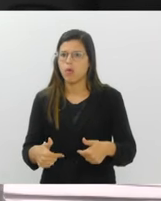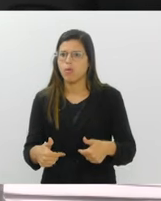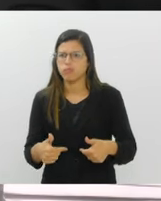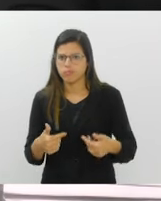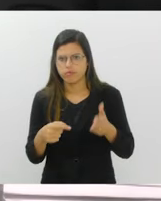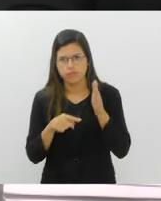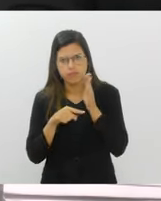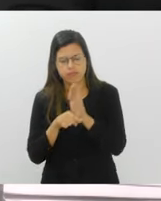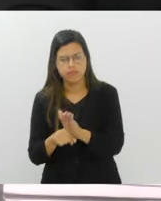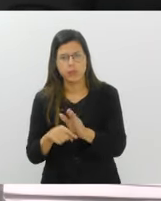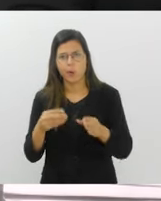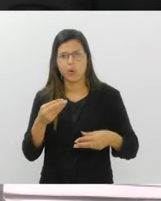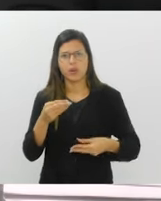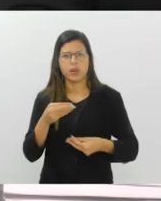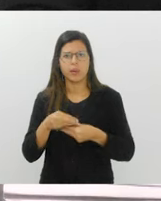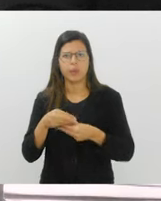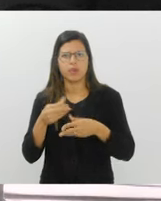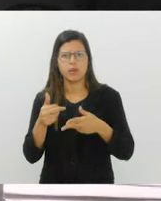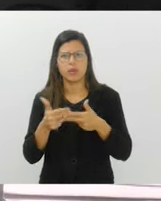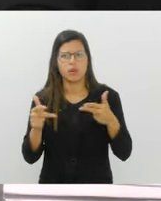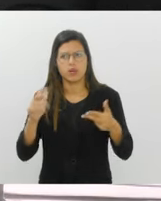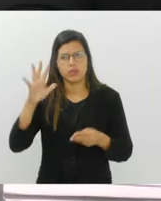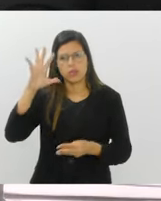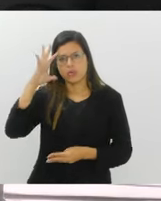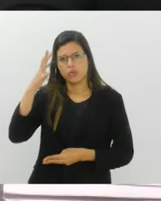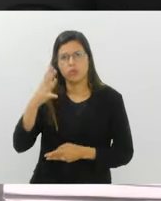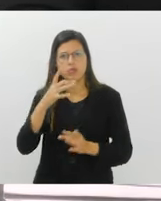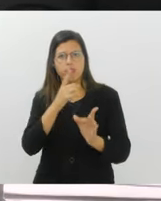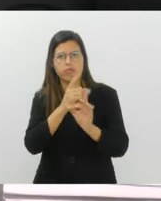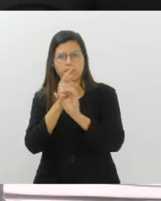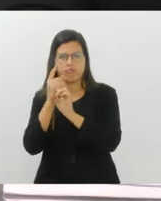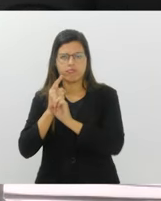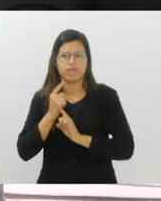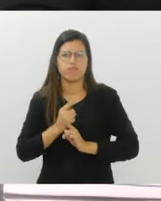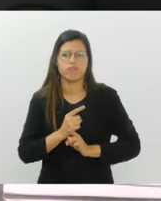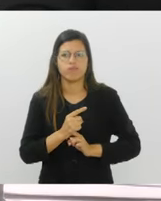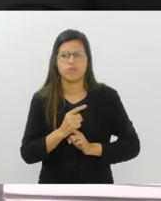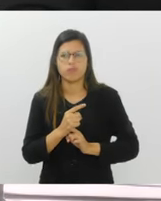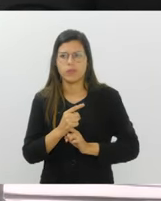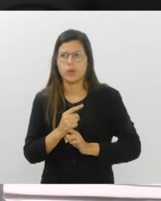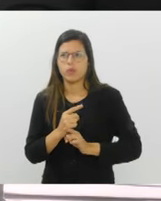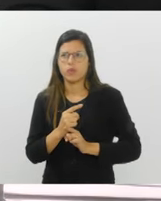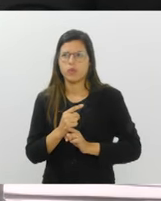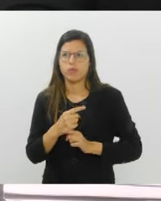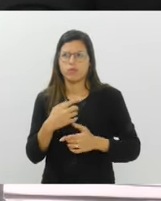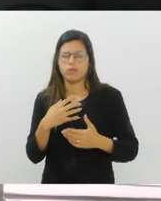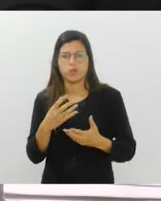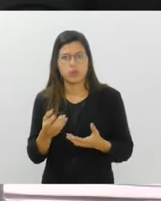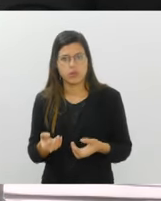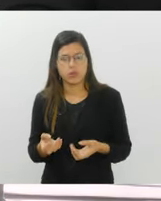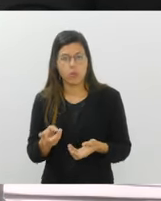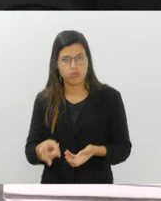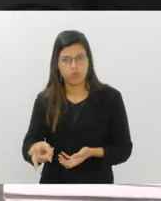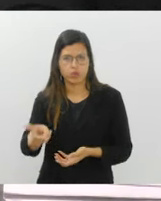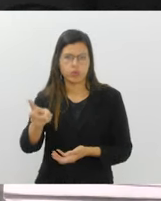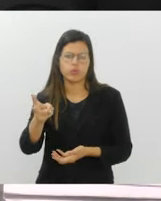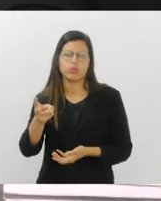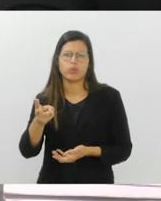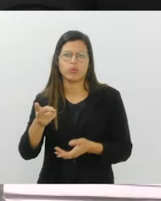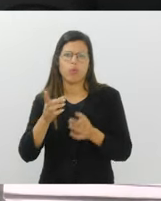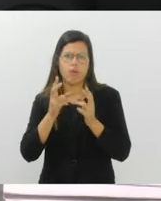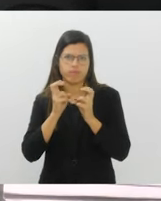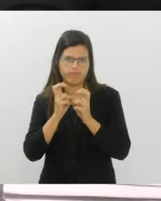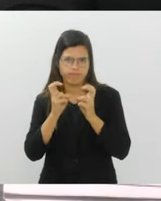que as soluções possam ser encontradas no sentido de dar continuidade a um serviço